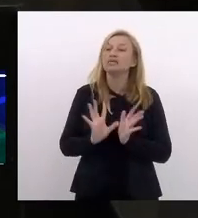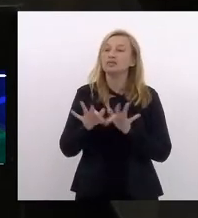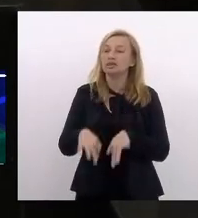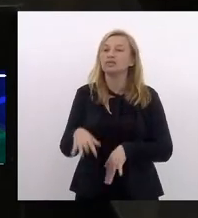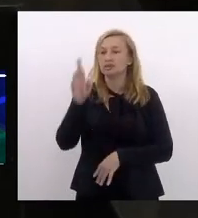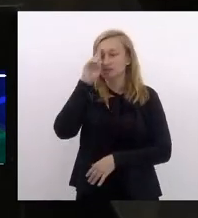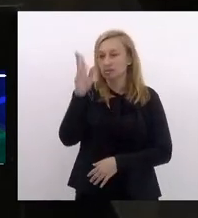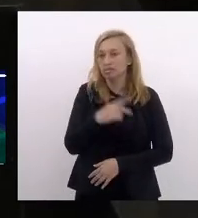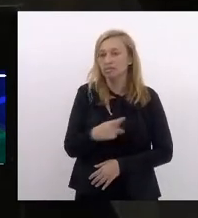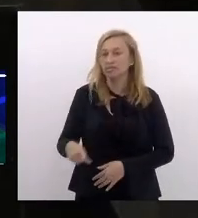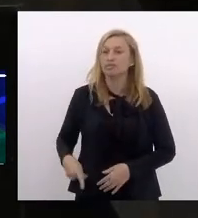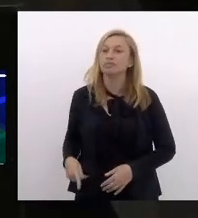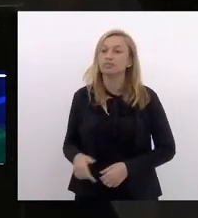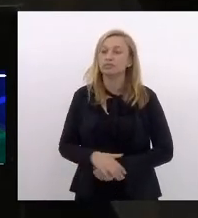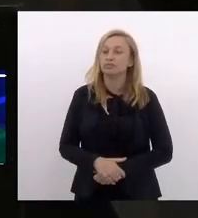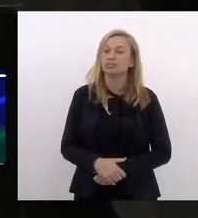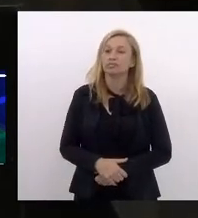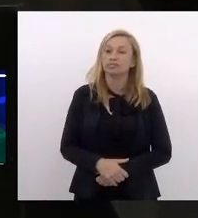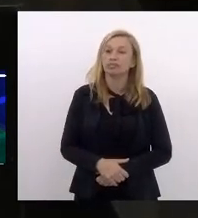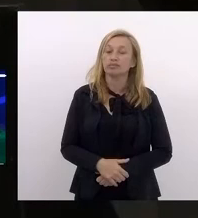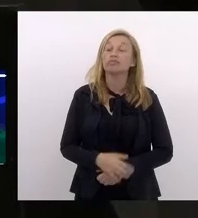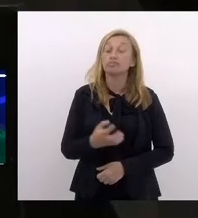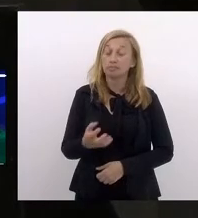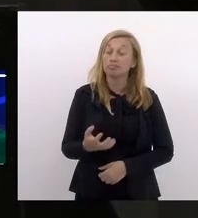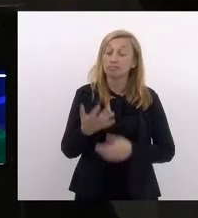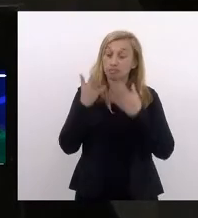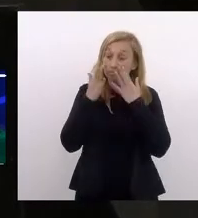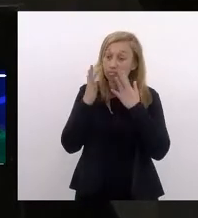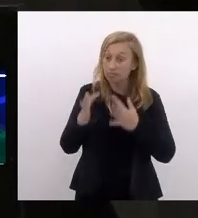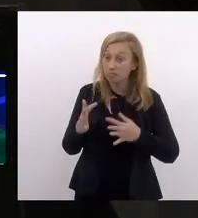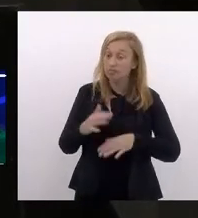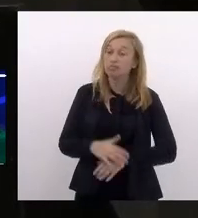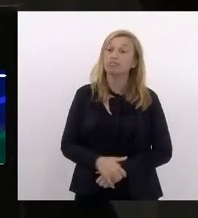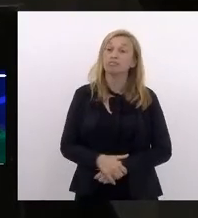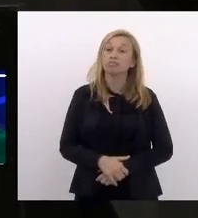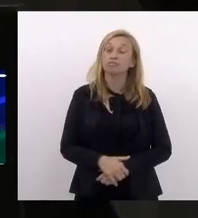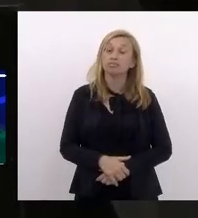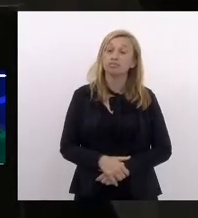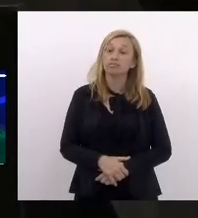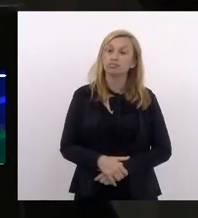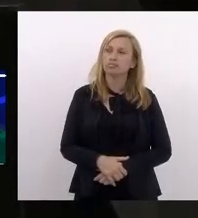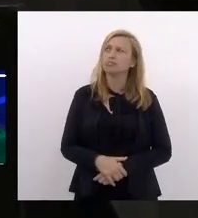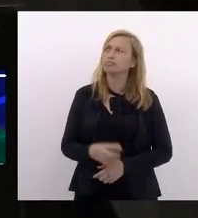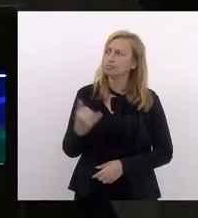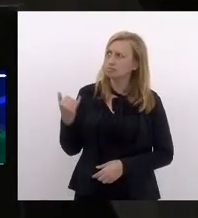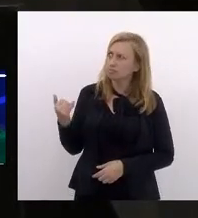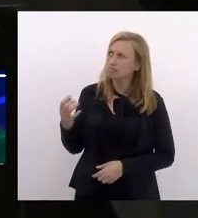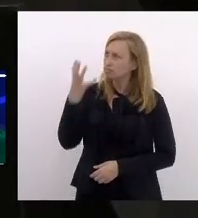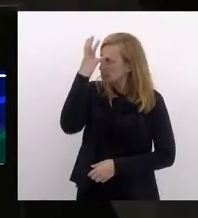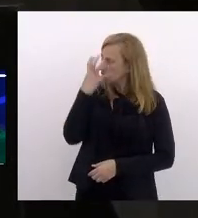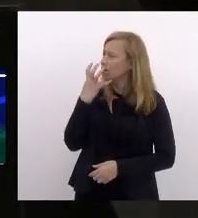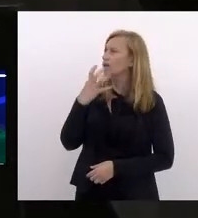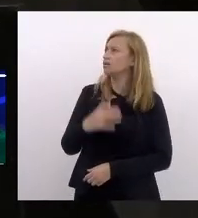senhora presidente, queria chamar a atenção para algo muito grave.